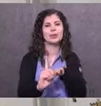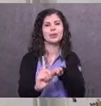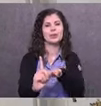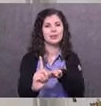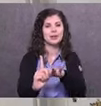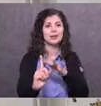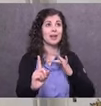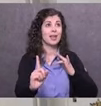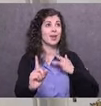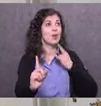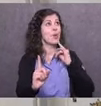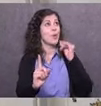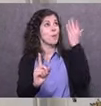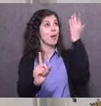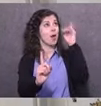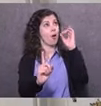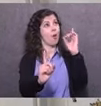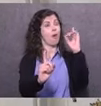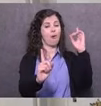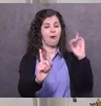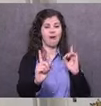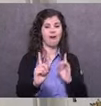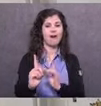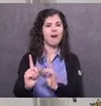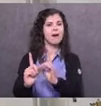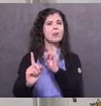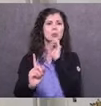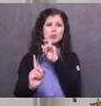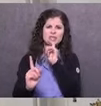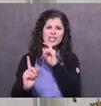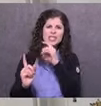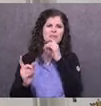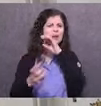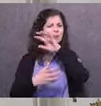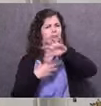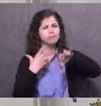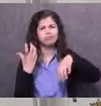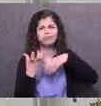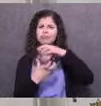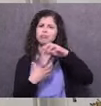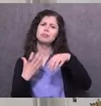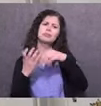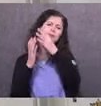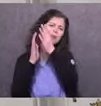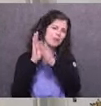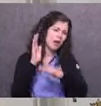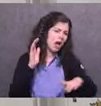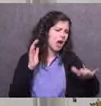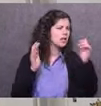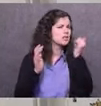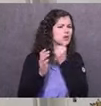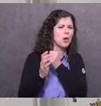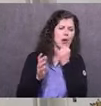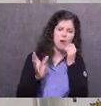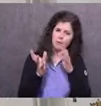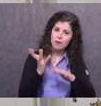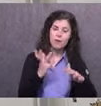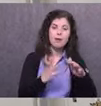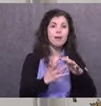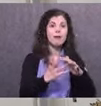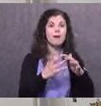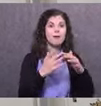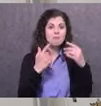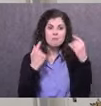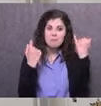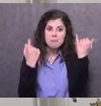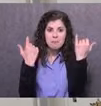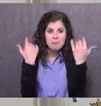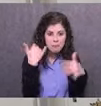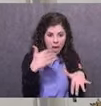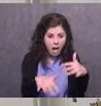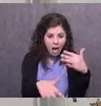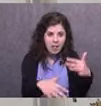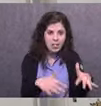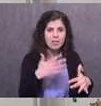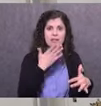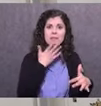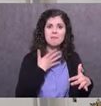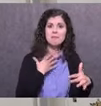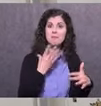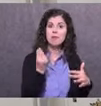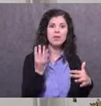Ainda que atravesse vales tenebrosos, de nenhum mal terei medo, porque